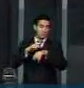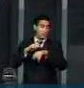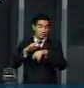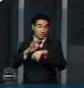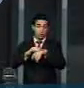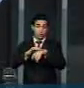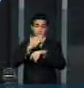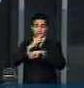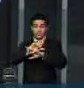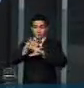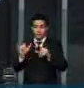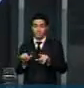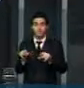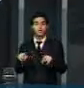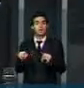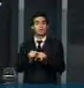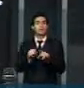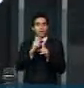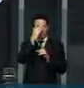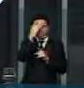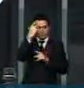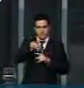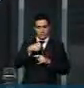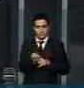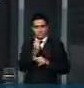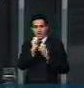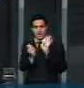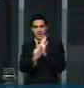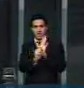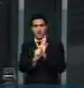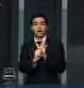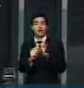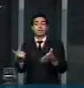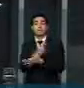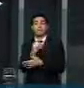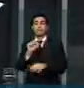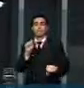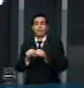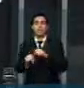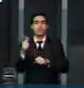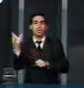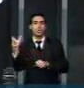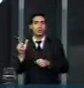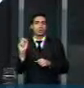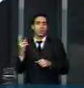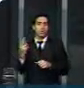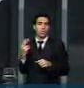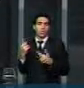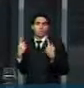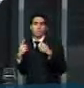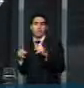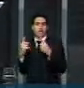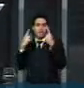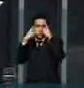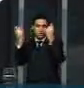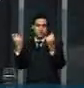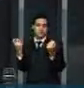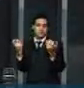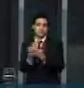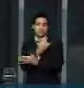dos crimes, pessoas que sofrem traumas físicos e psicológicos, custos